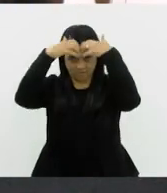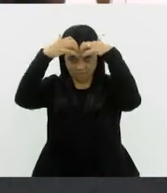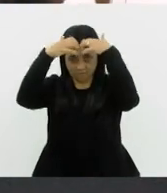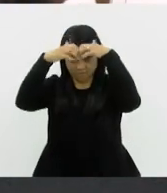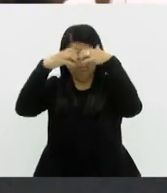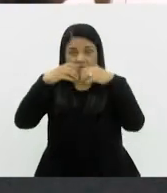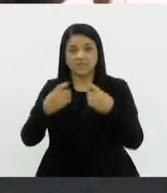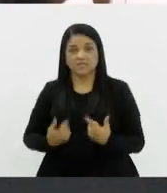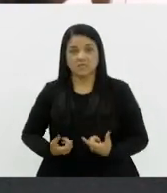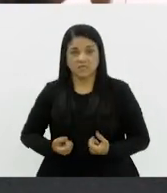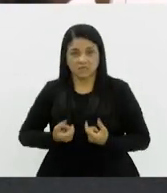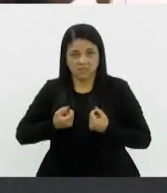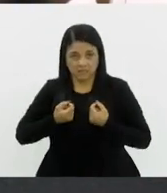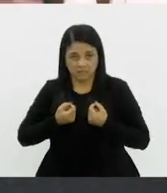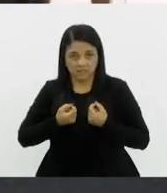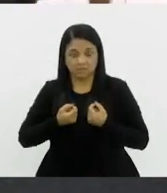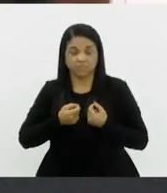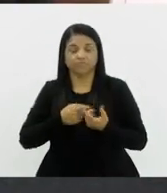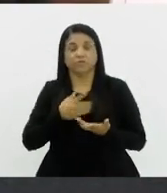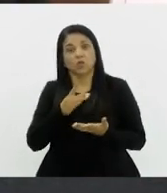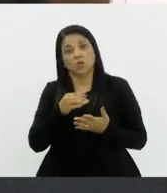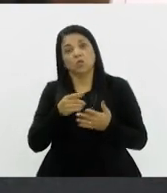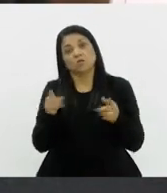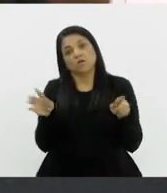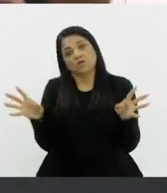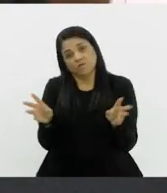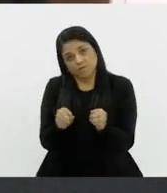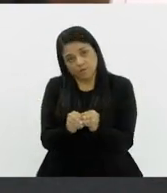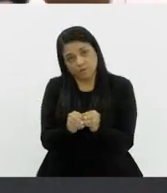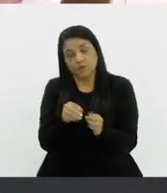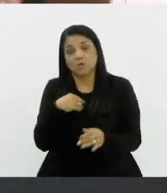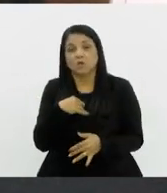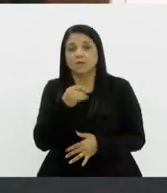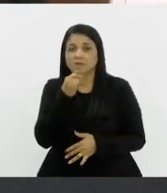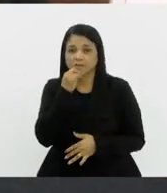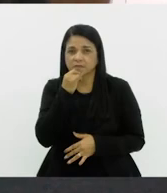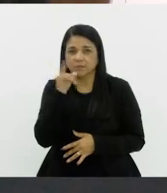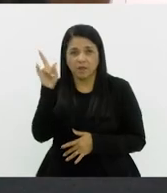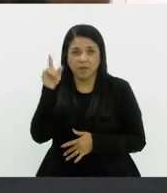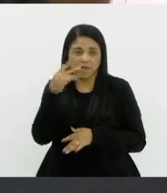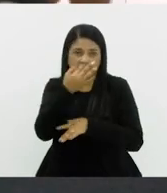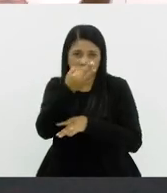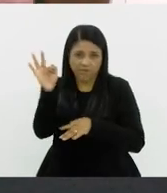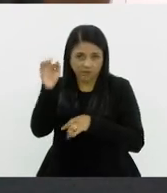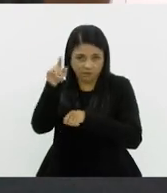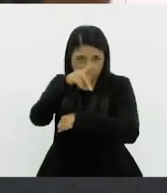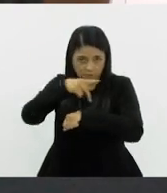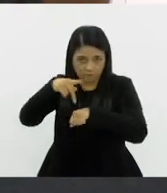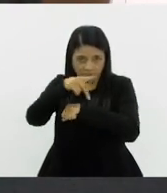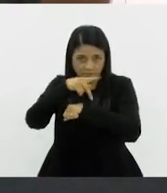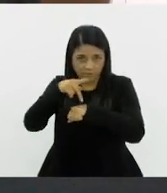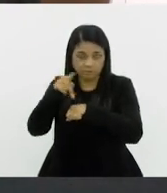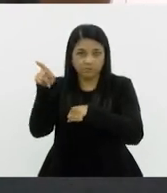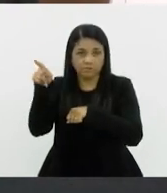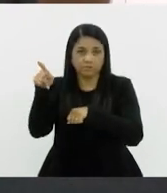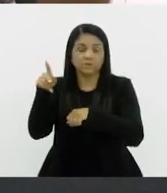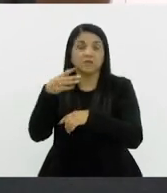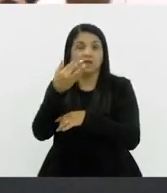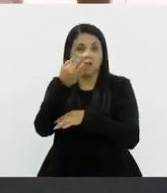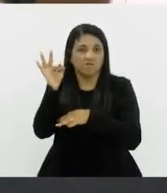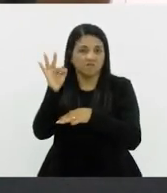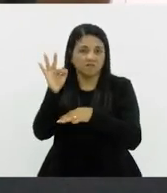finalmente, eu queria citar um exemplo que aconteceu ano passado na França. A França acabou com